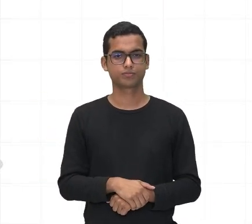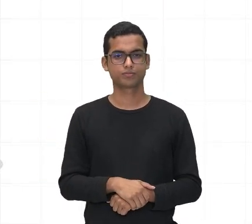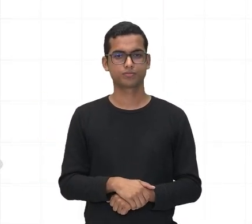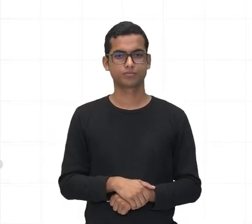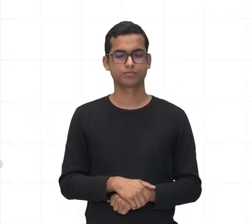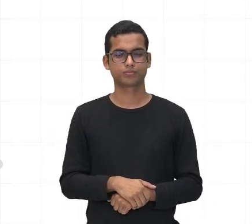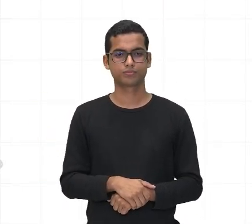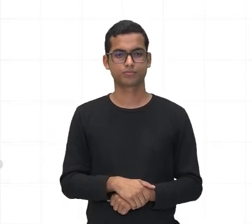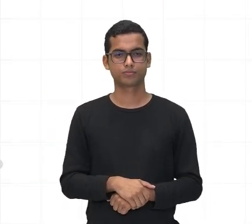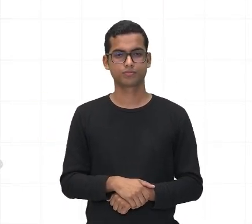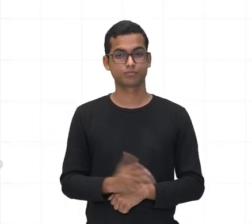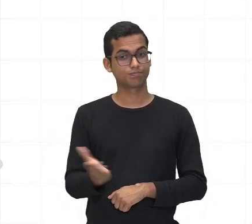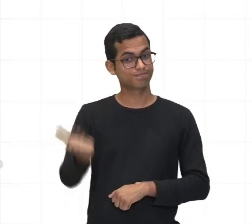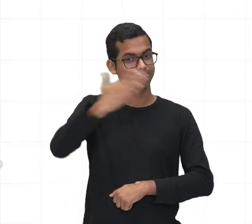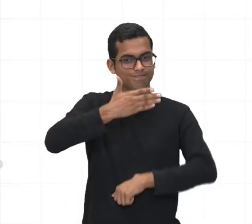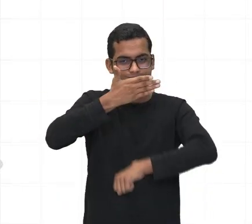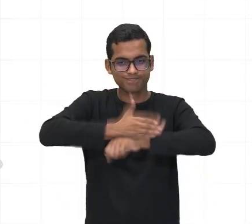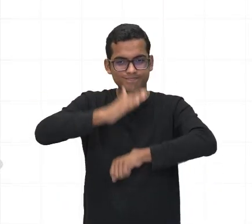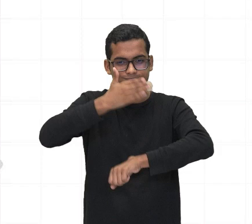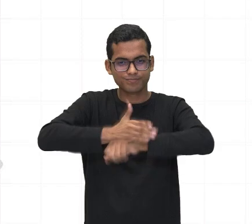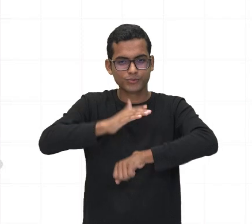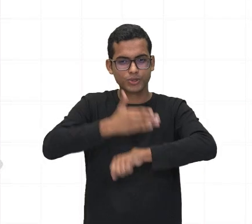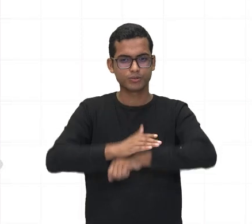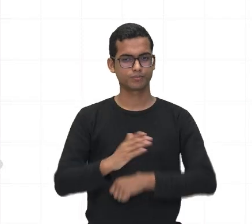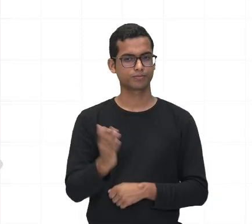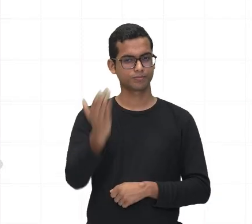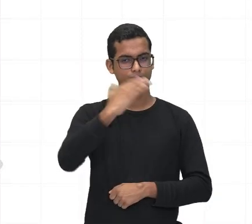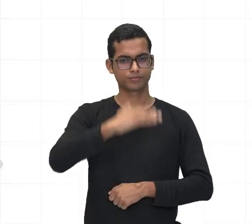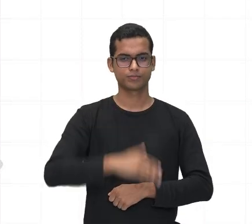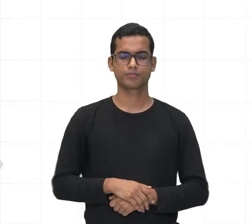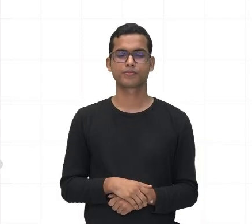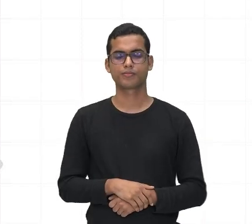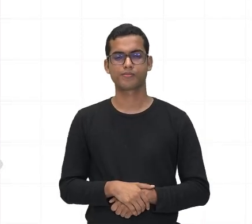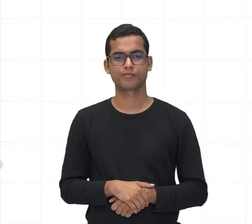Então, vamos exercitar. Vamos lá, né?